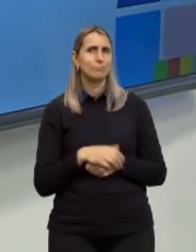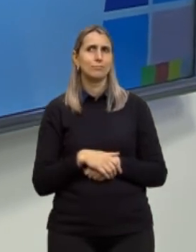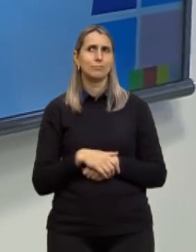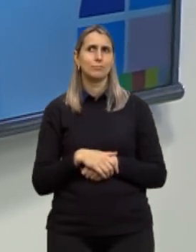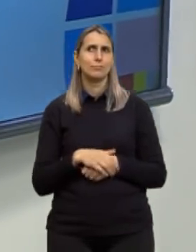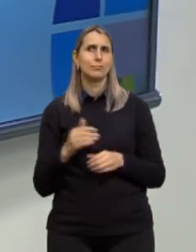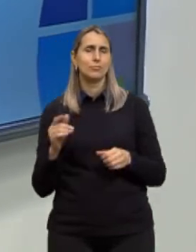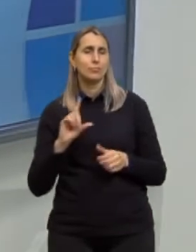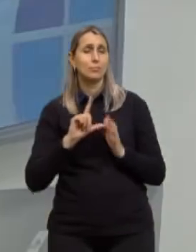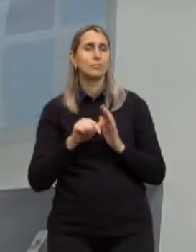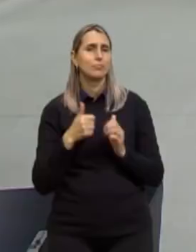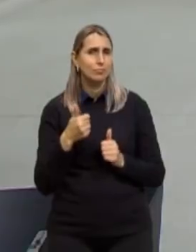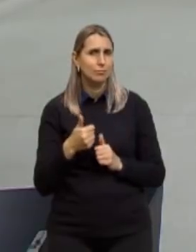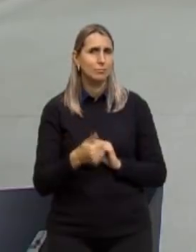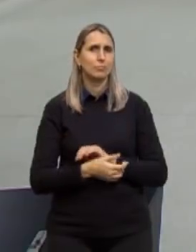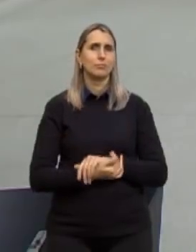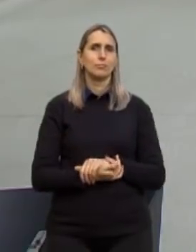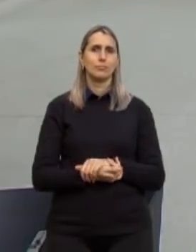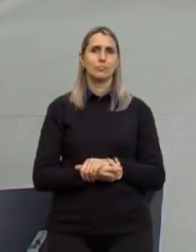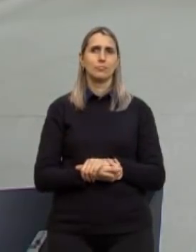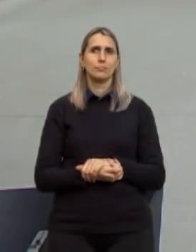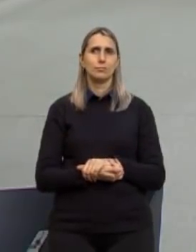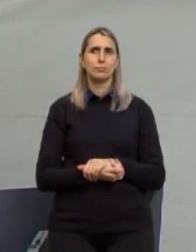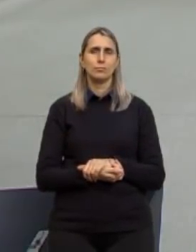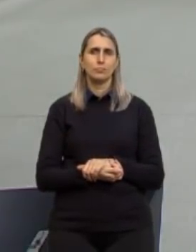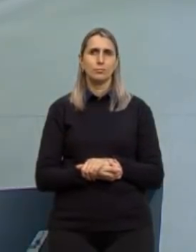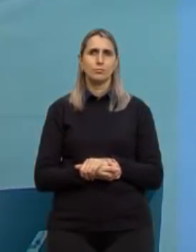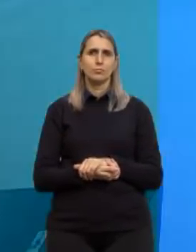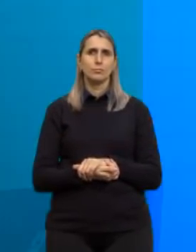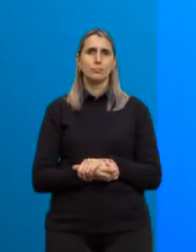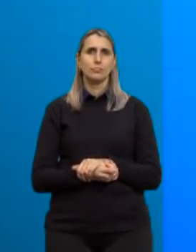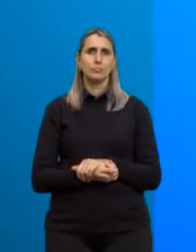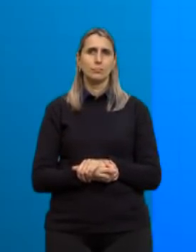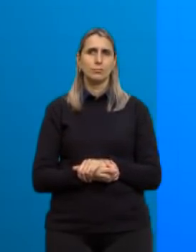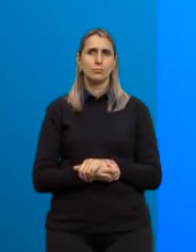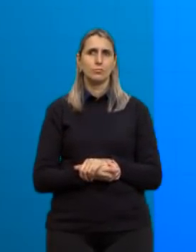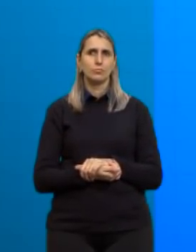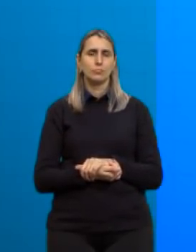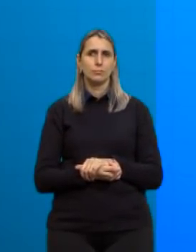até daqui a pouquinho e